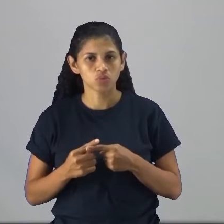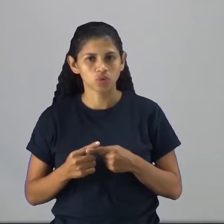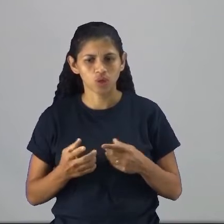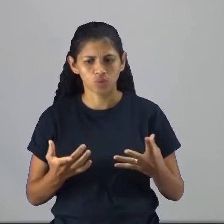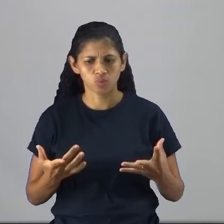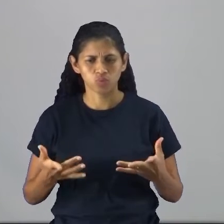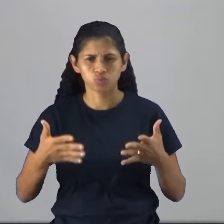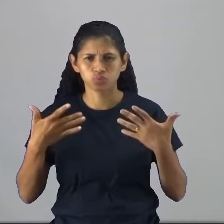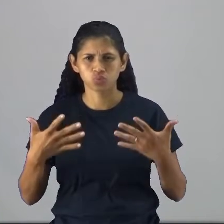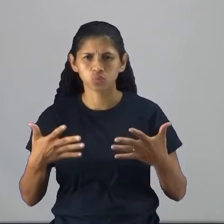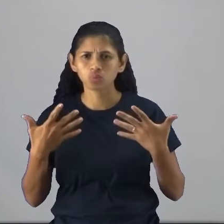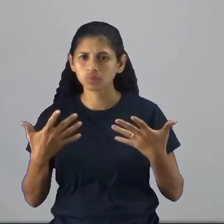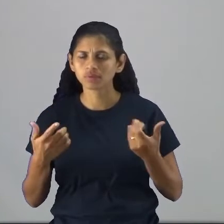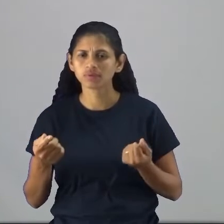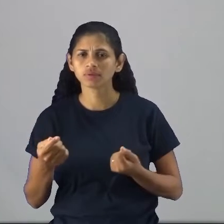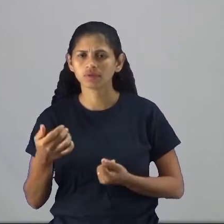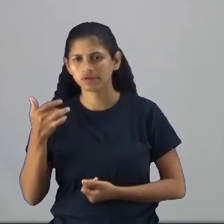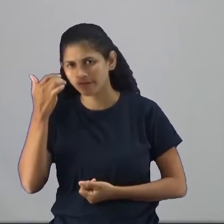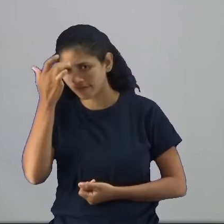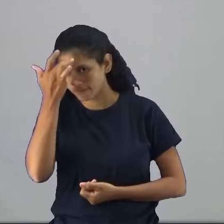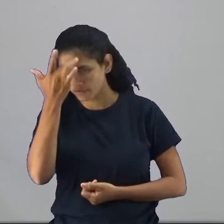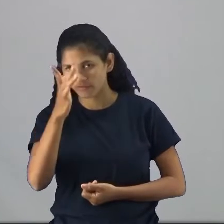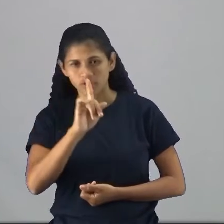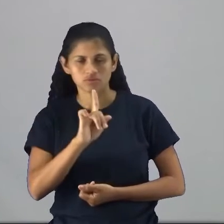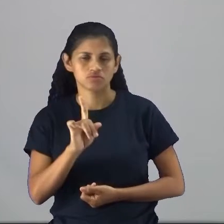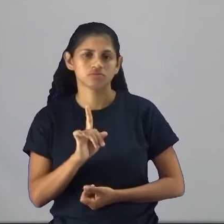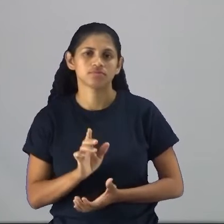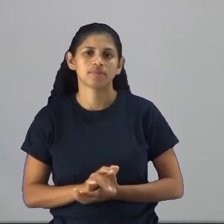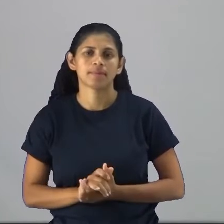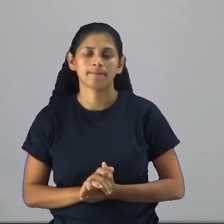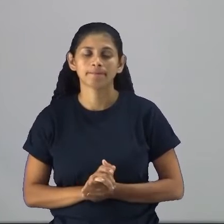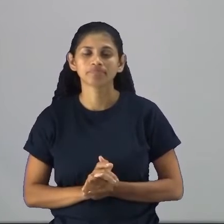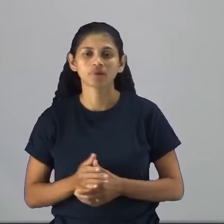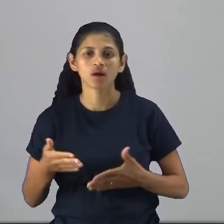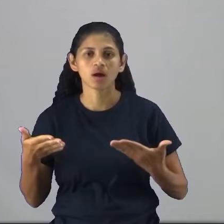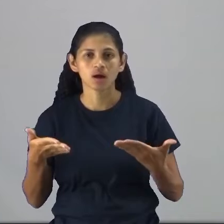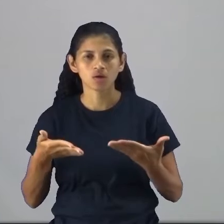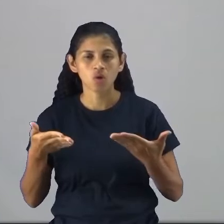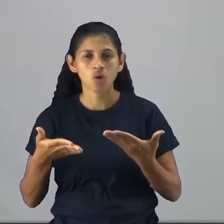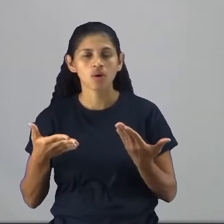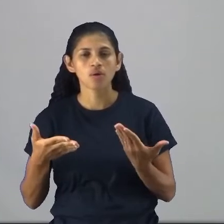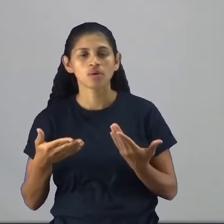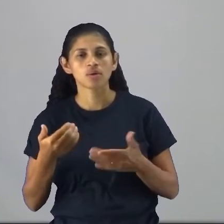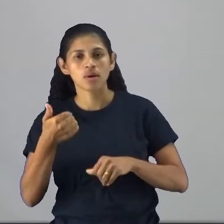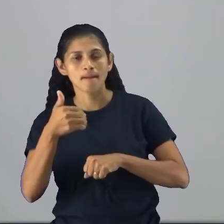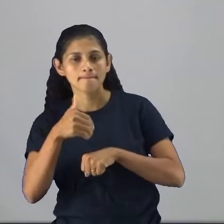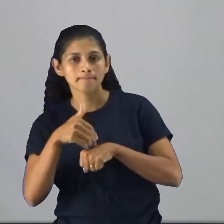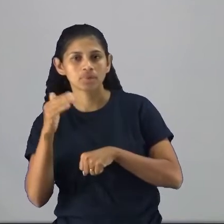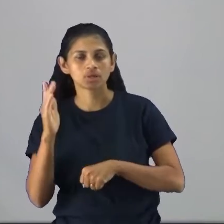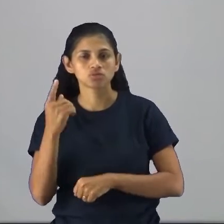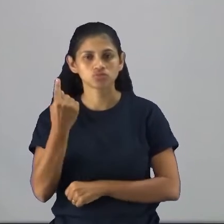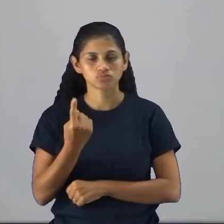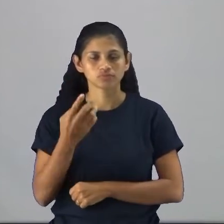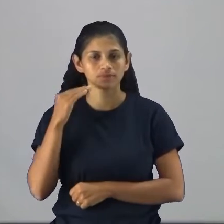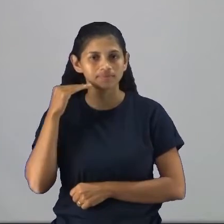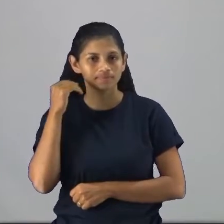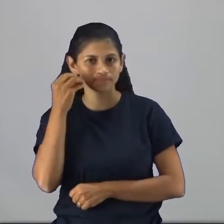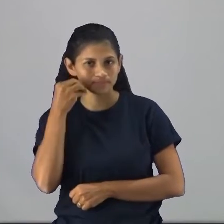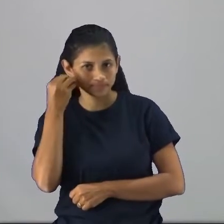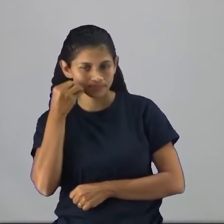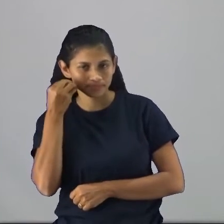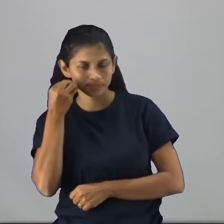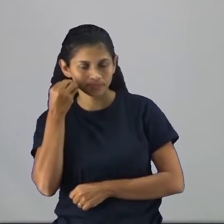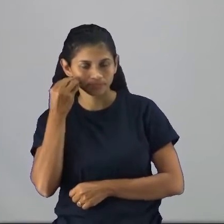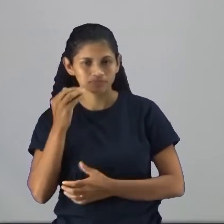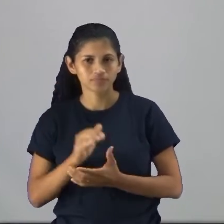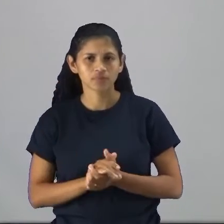facilidade. E agora nós vamos fazer mais uma experiência. Essa experiência aqui também, ela vai falar